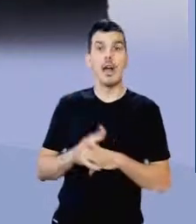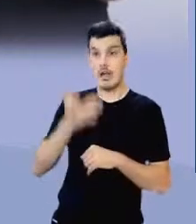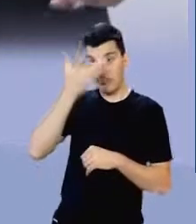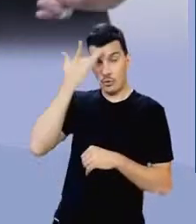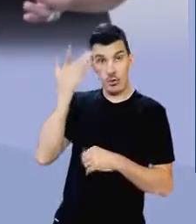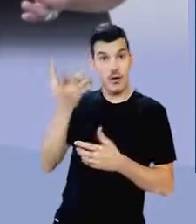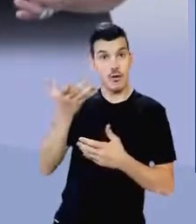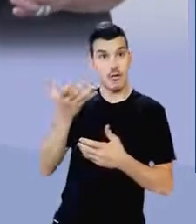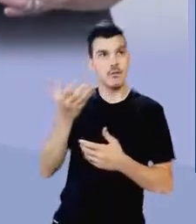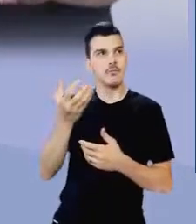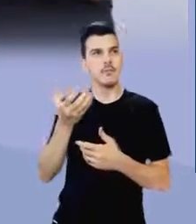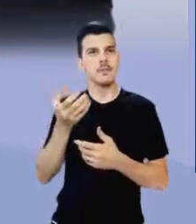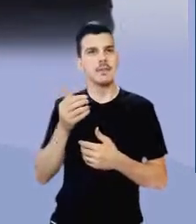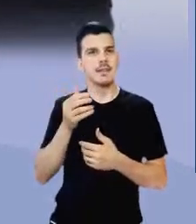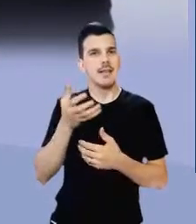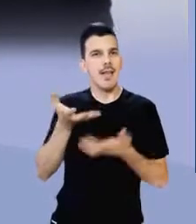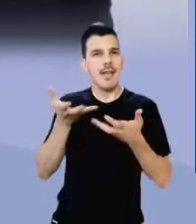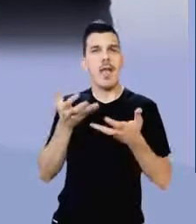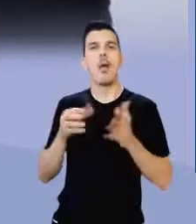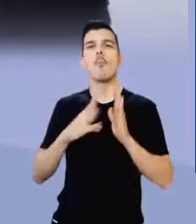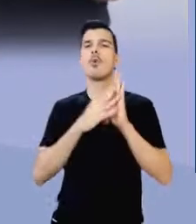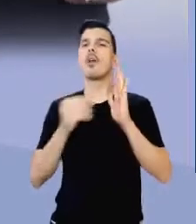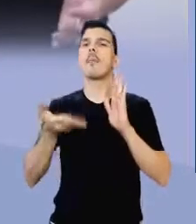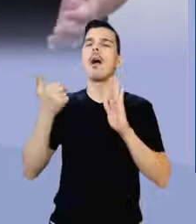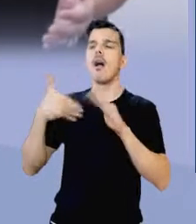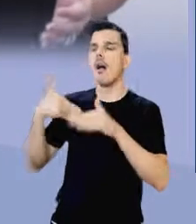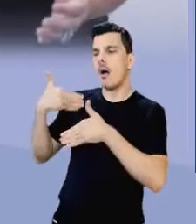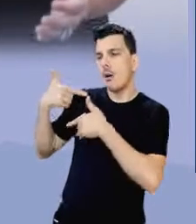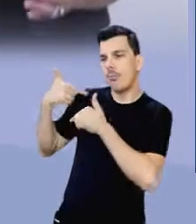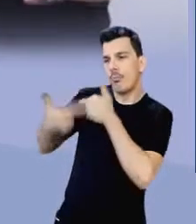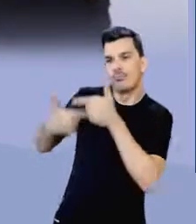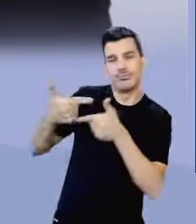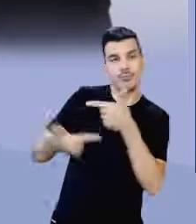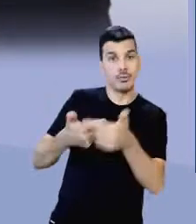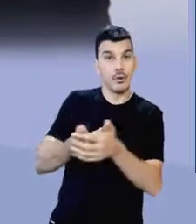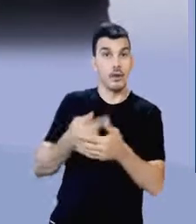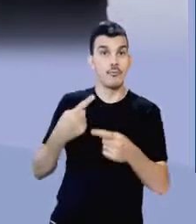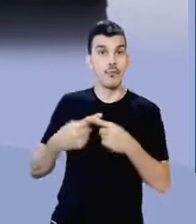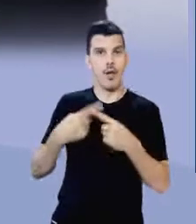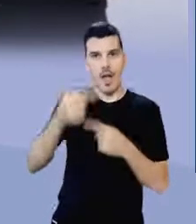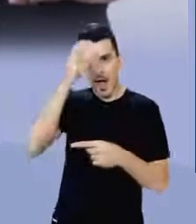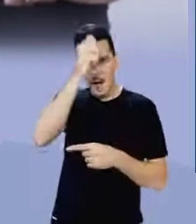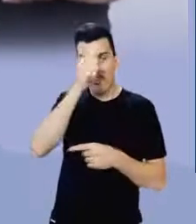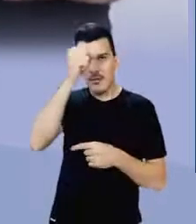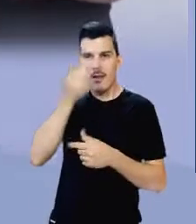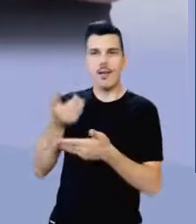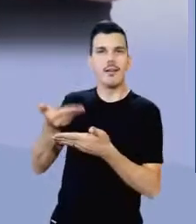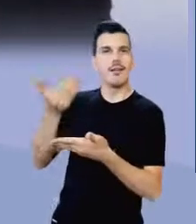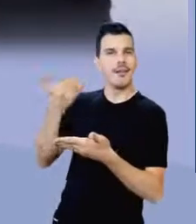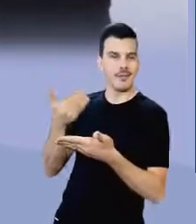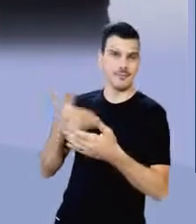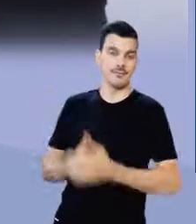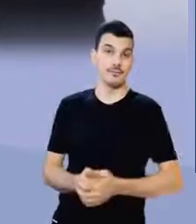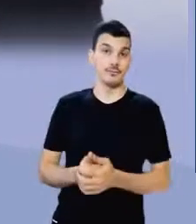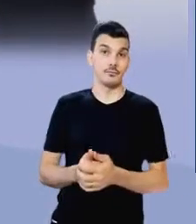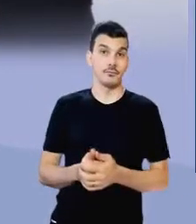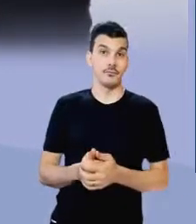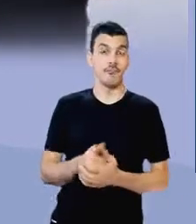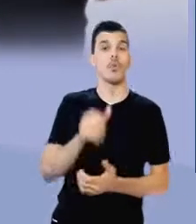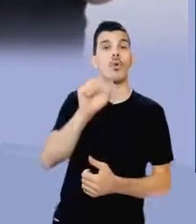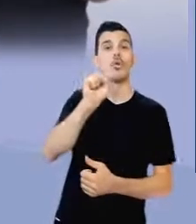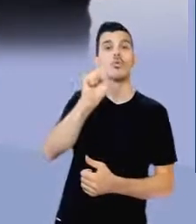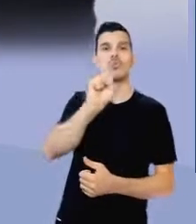mais tradicionais, buscam os modelos mais antigos porque aprenderam a amá-los. Então,